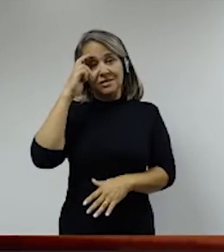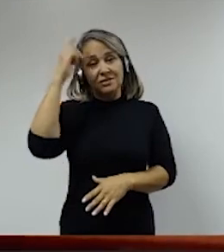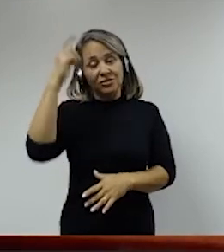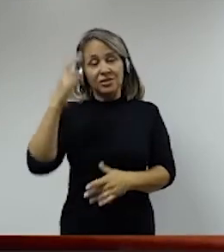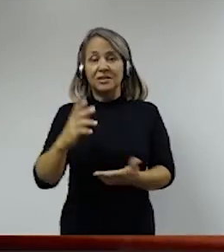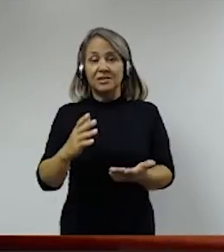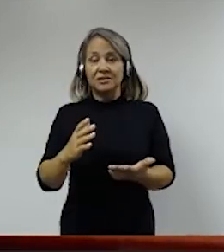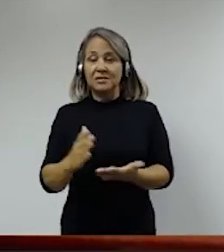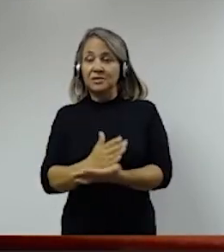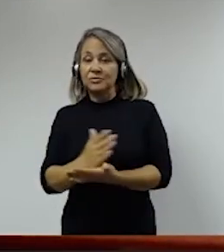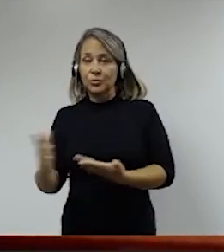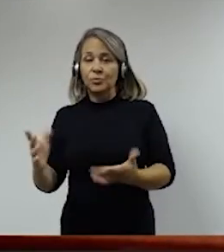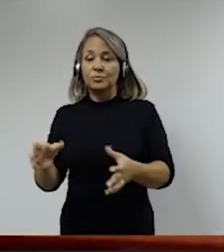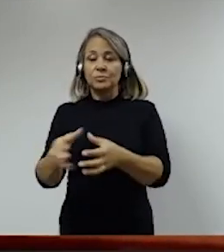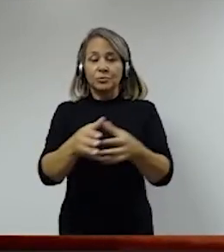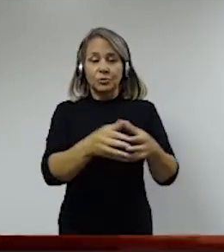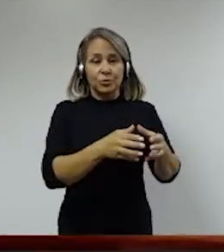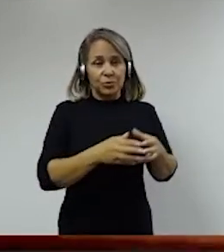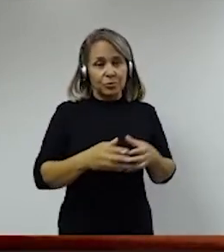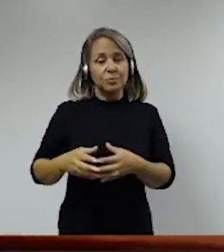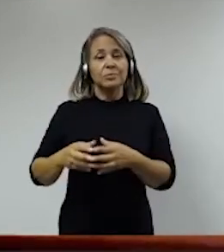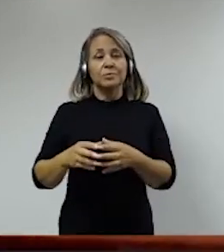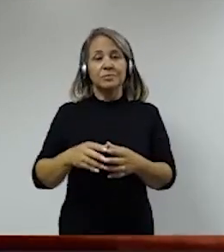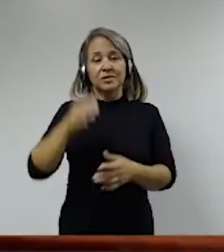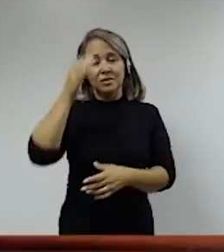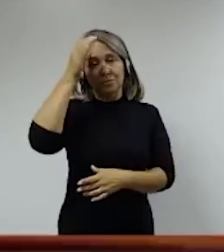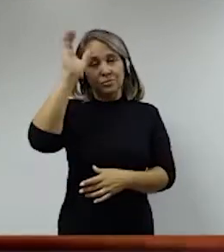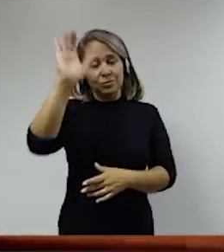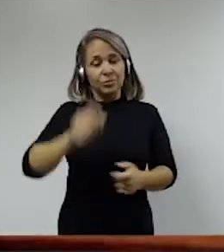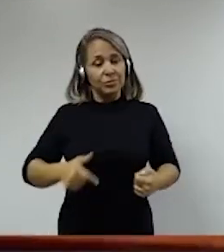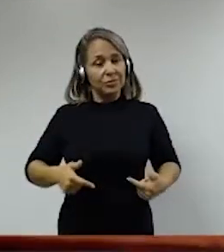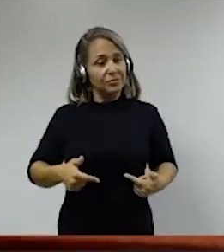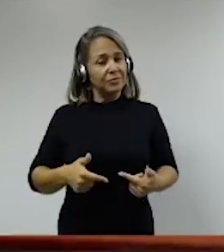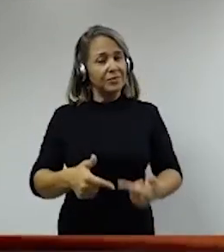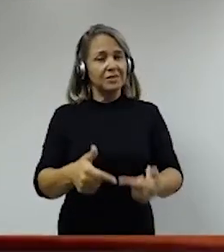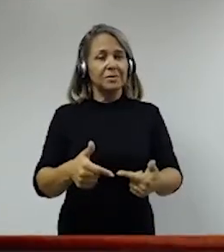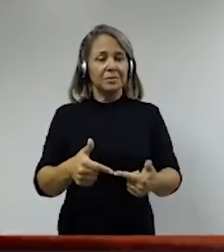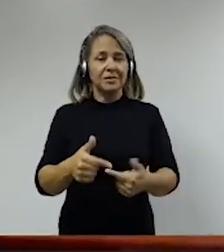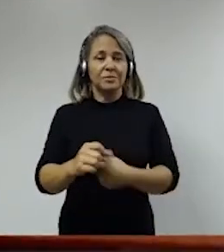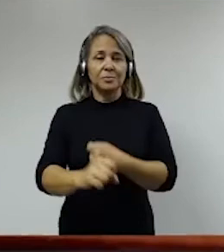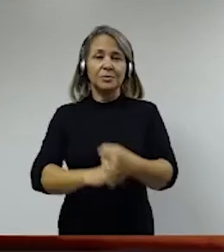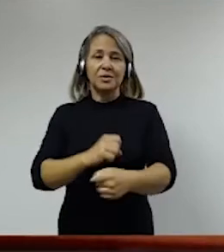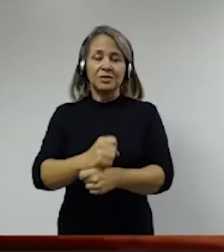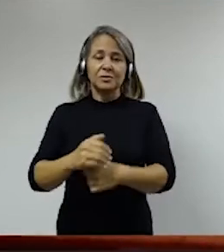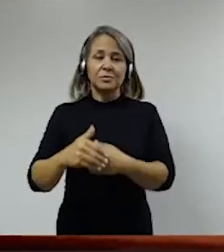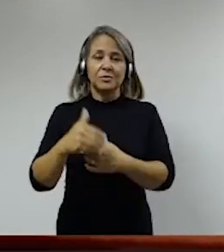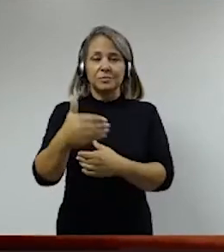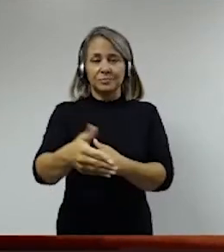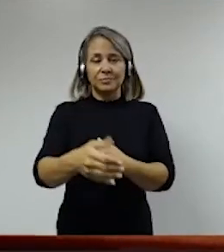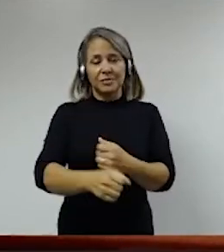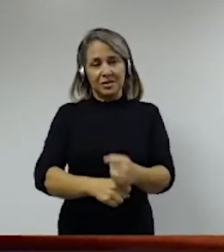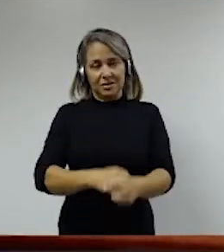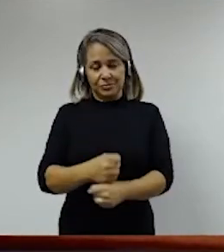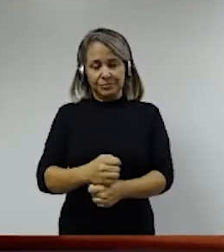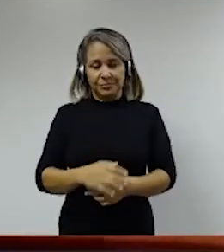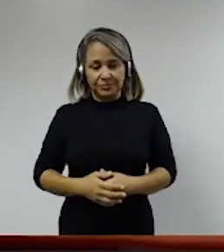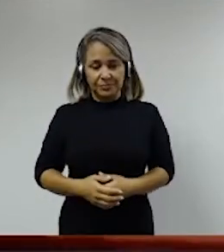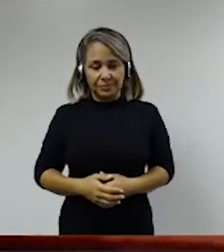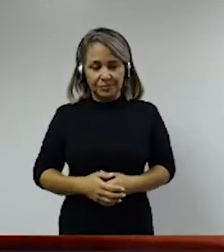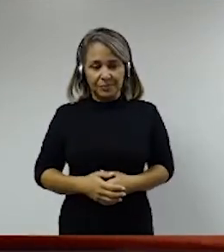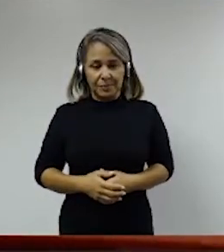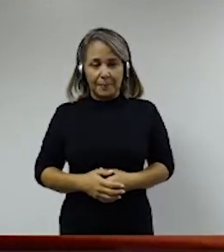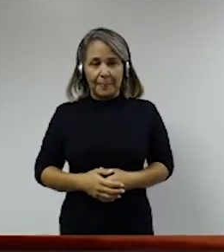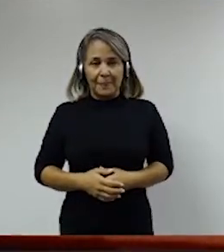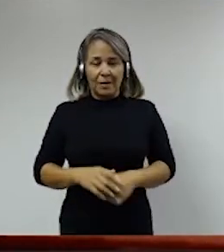reinvenção dos setores da cultura como um todo, o enfrentamento desse próximo período. Eu acho que eu estou aqui